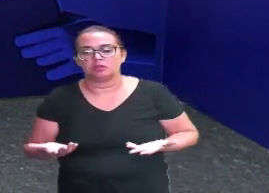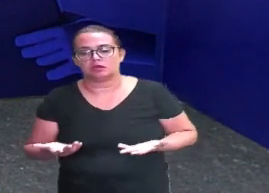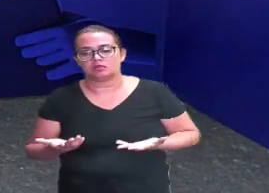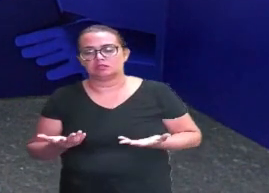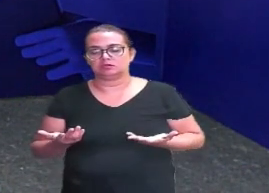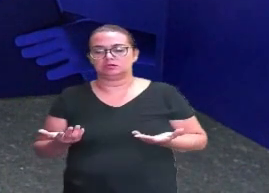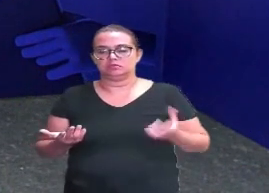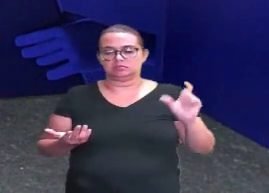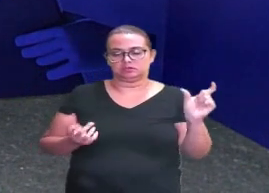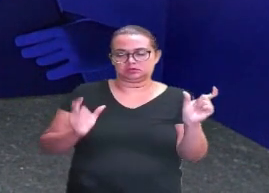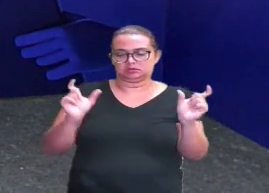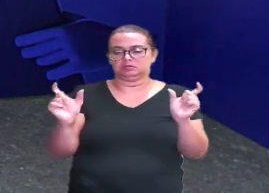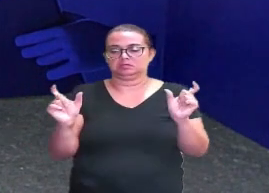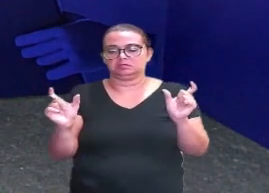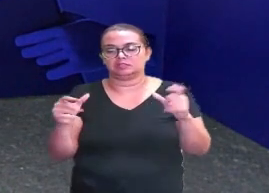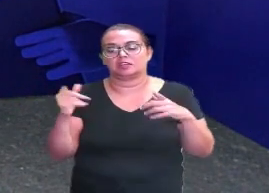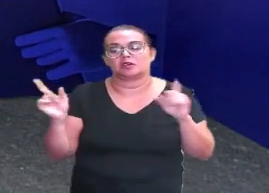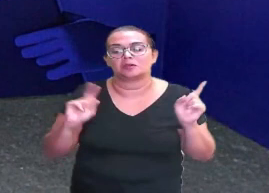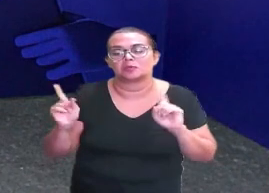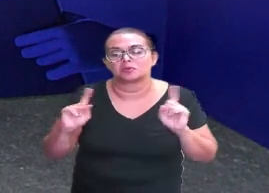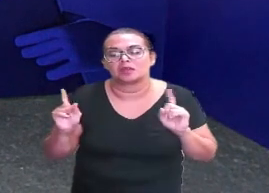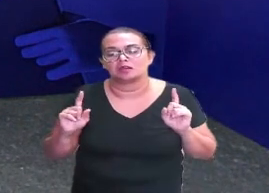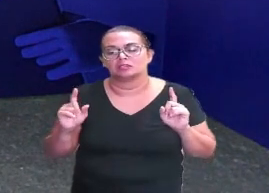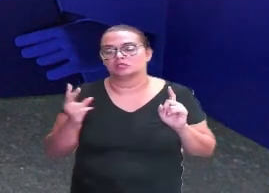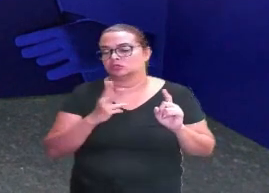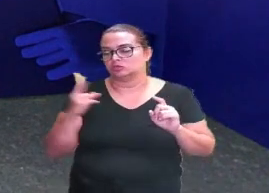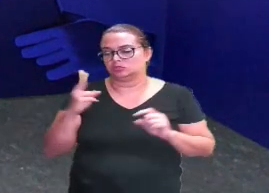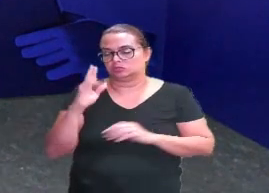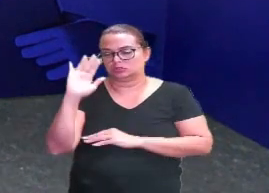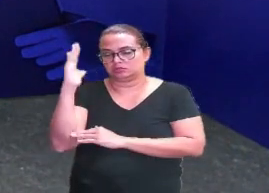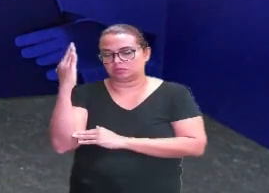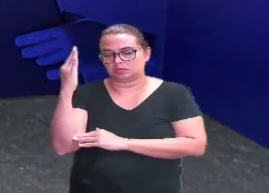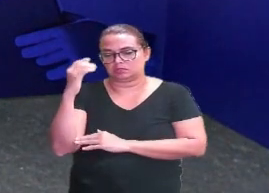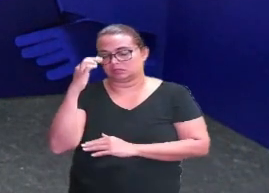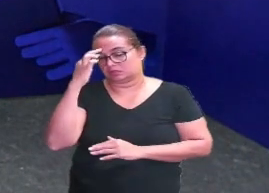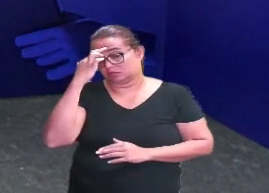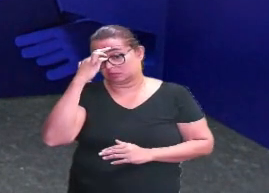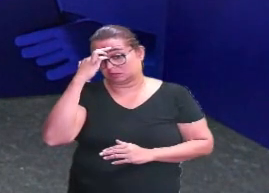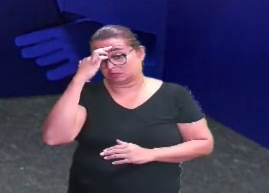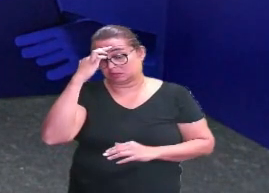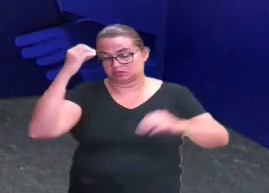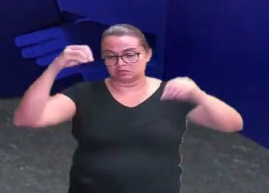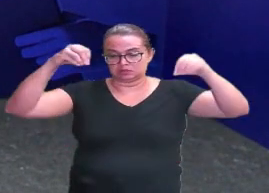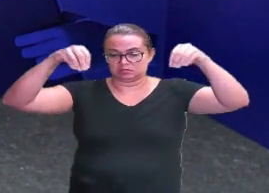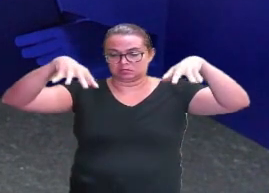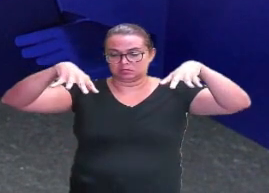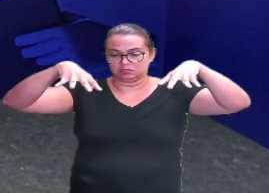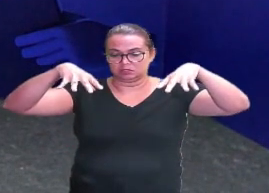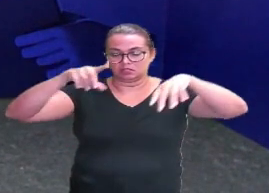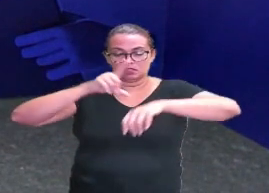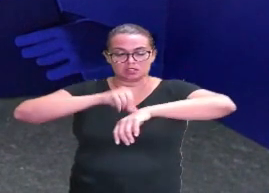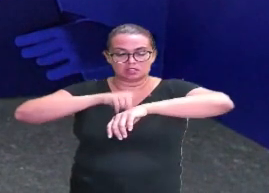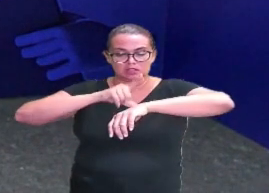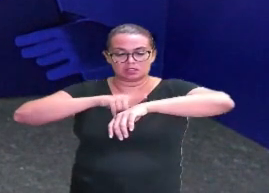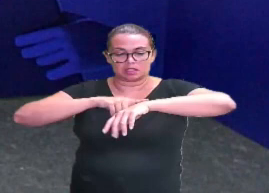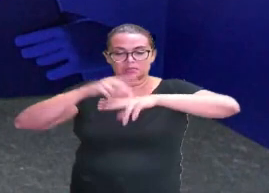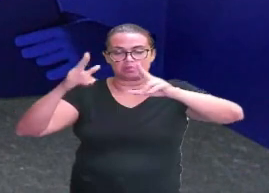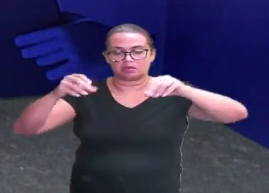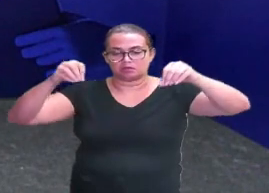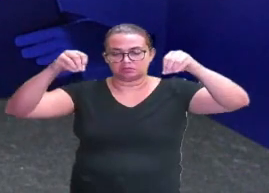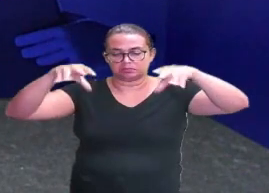um cubo, esse cubinho aqui, de madeira. Os dois são de madeira, tá? Se eu soltar ambos ao mesmo tempo, o